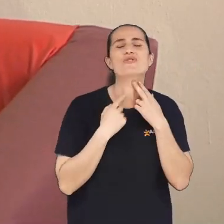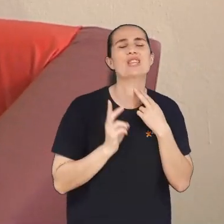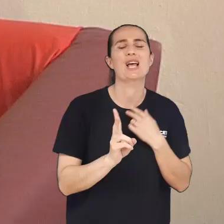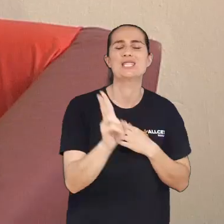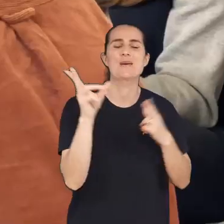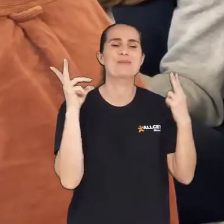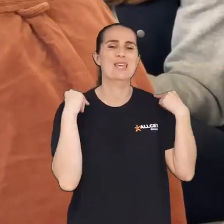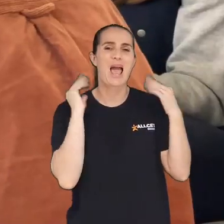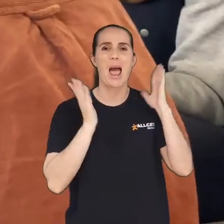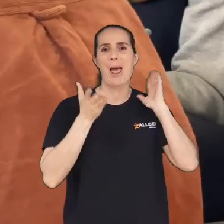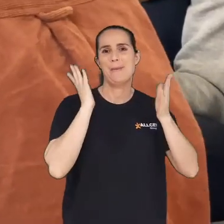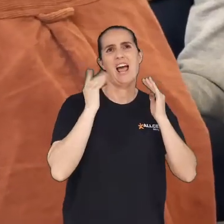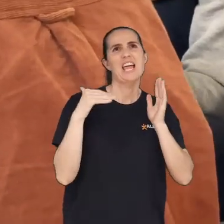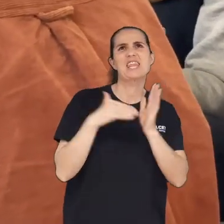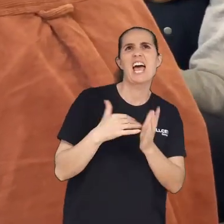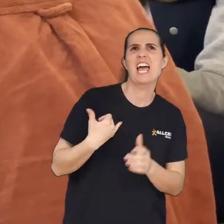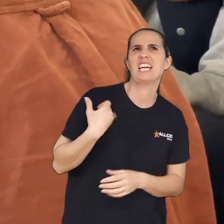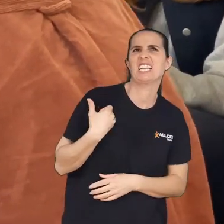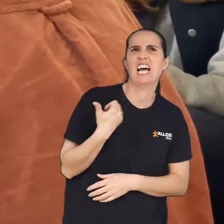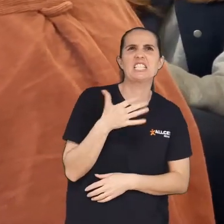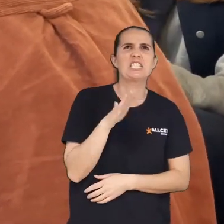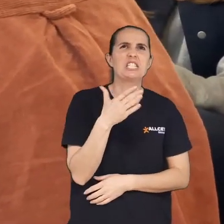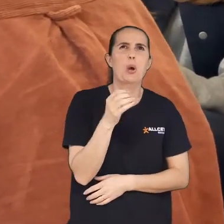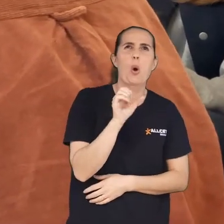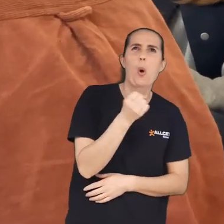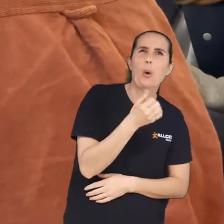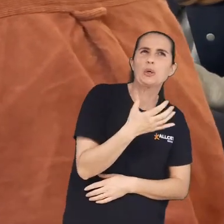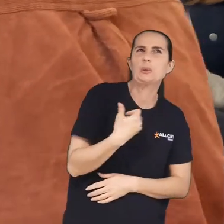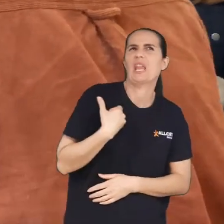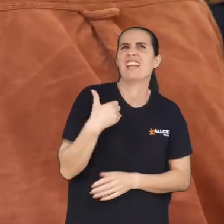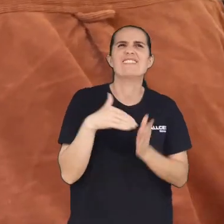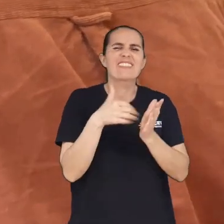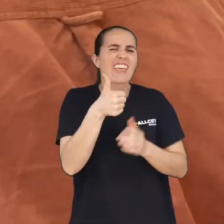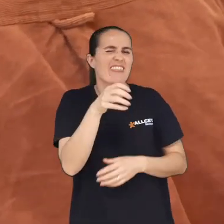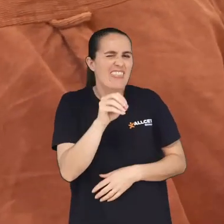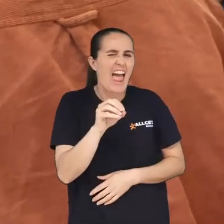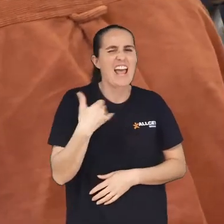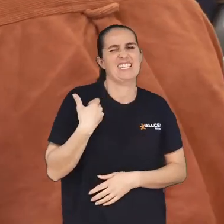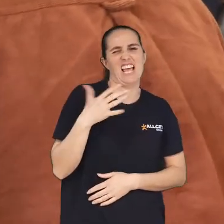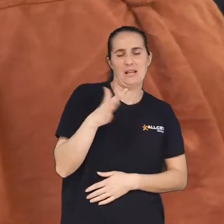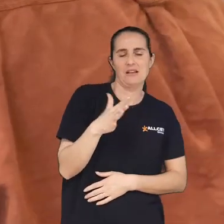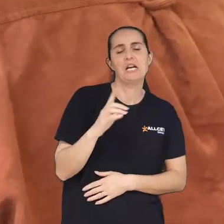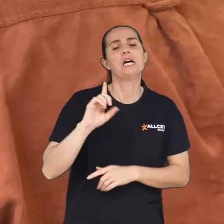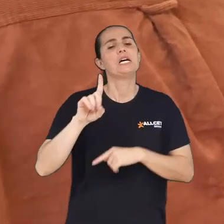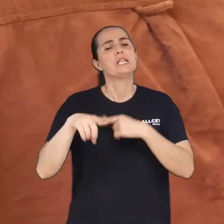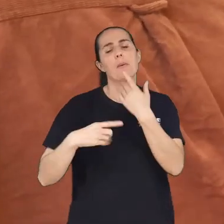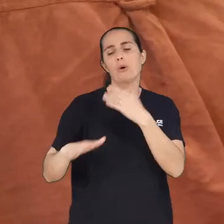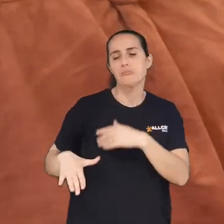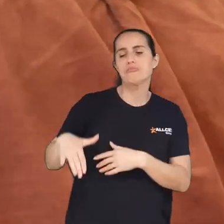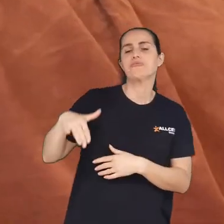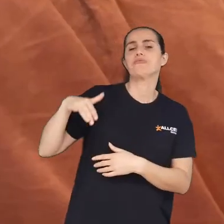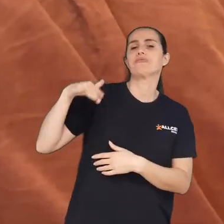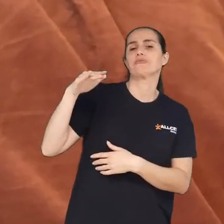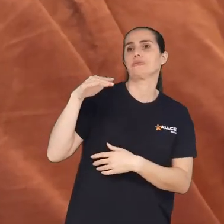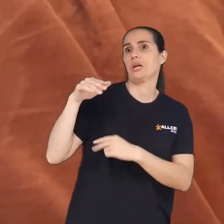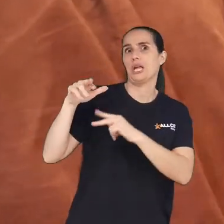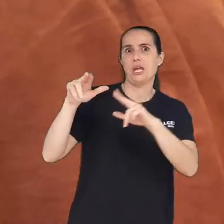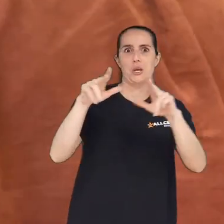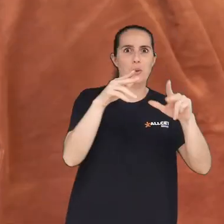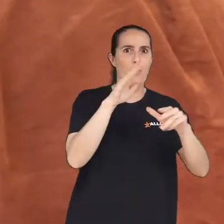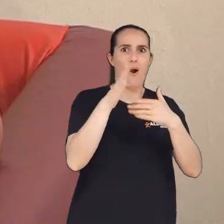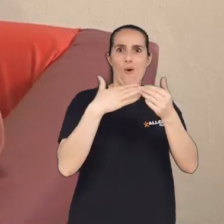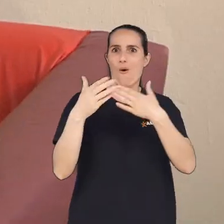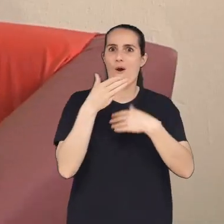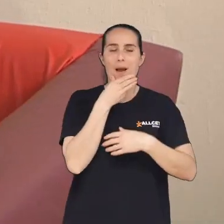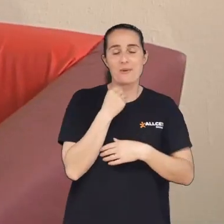perto dos 8, 9, 10 anos, por aí. Depois, naturalmente, igual a maioria dos rapazes, jogador de